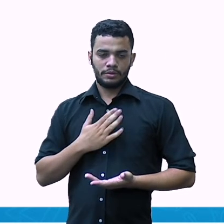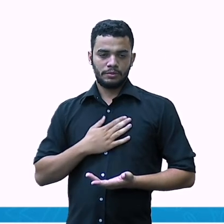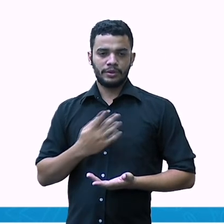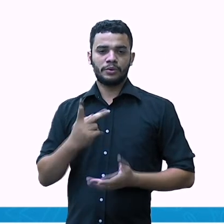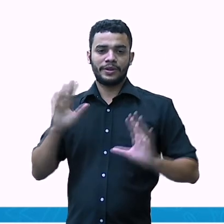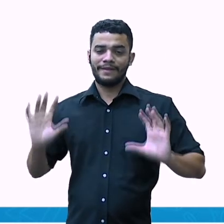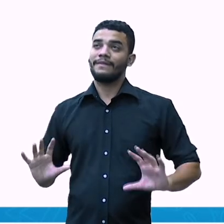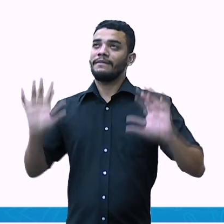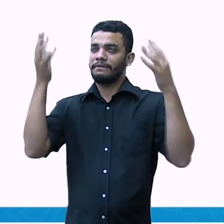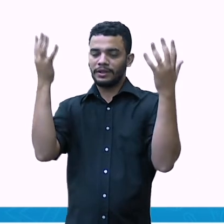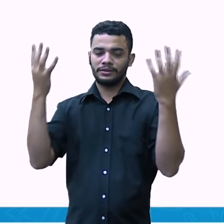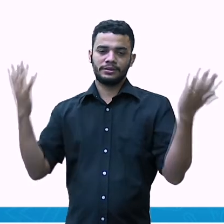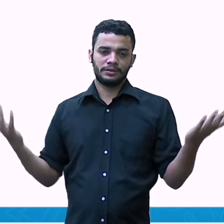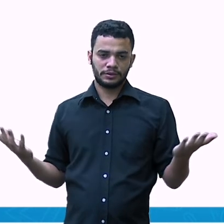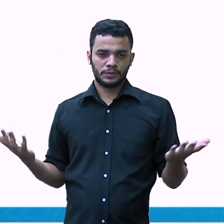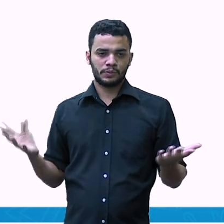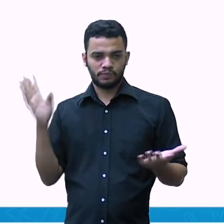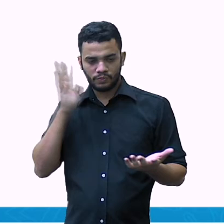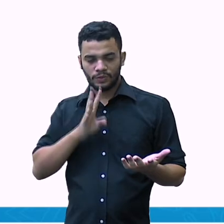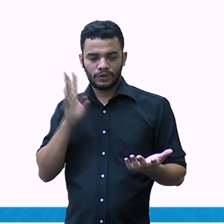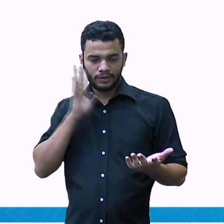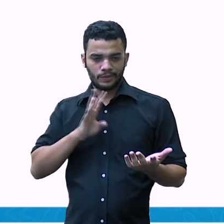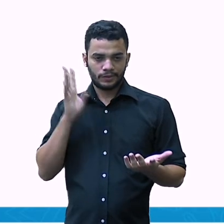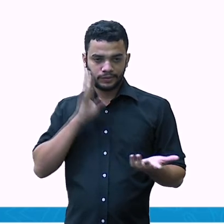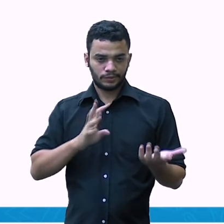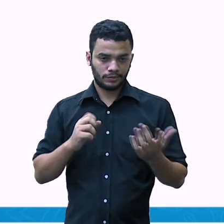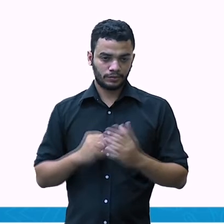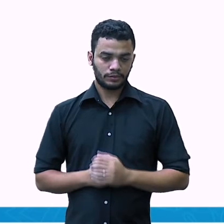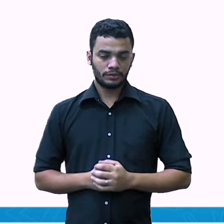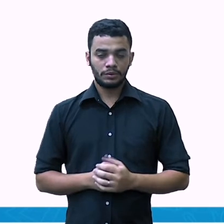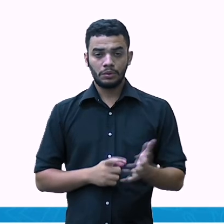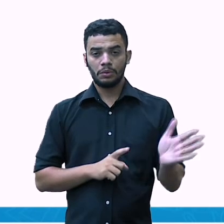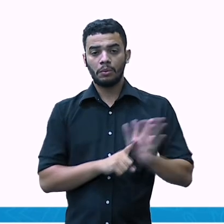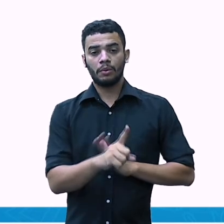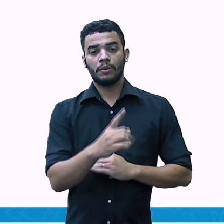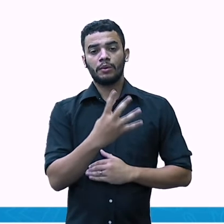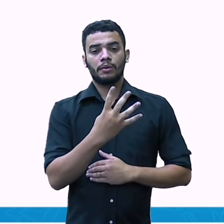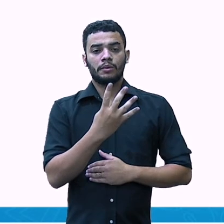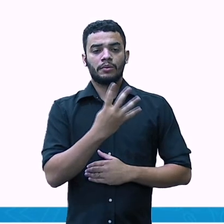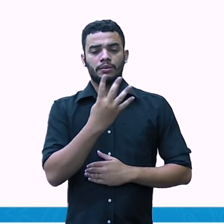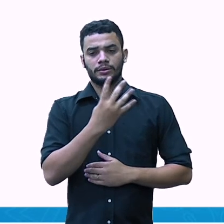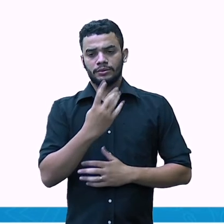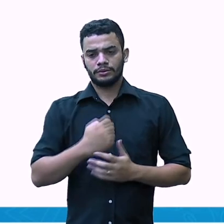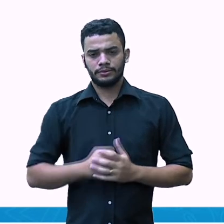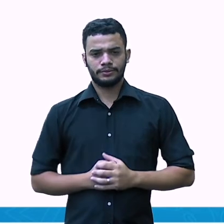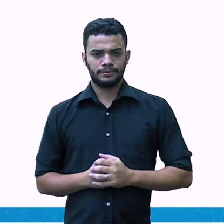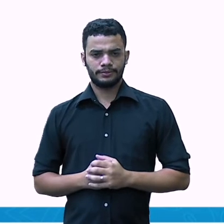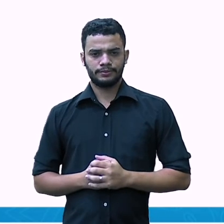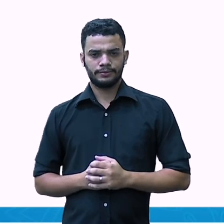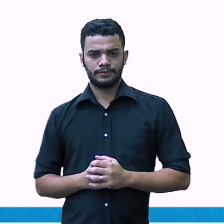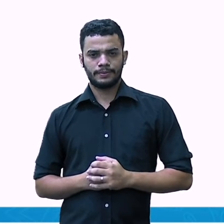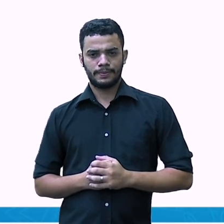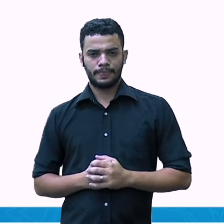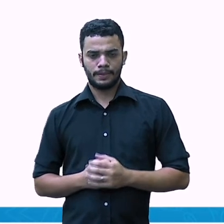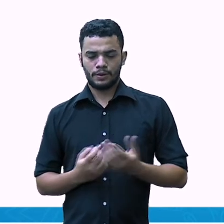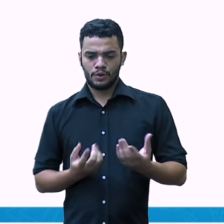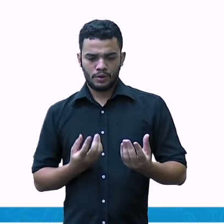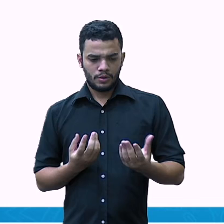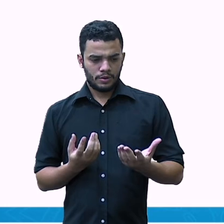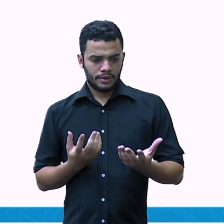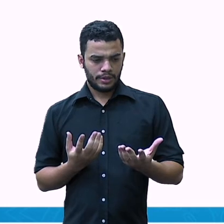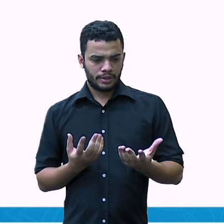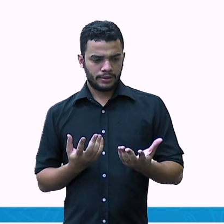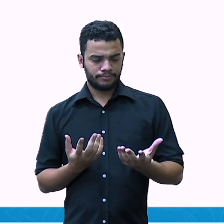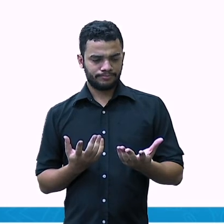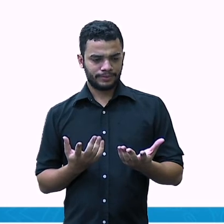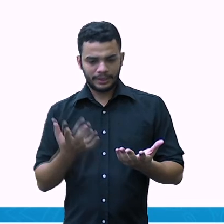vimos aqui um exemplo do Carnapina. 4. Como a ação desse tipo pode impactar no